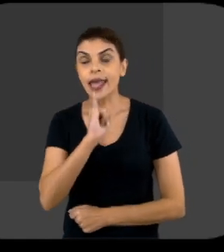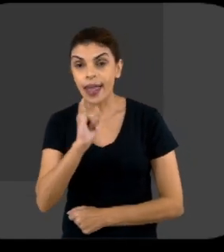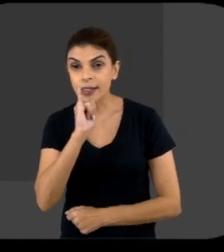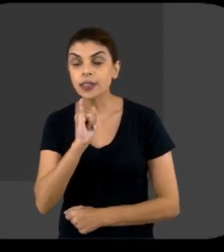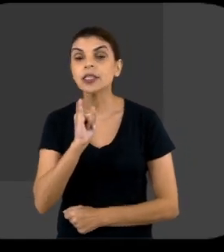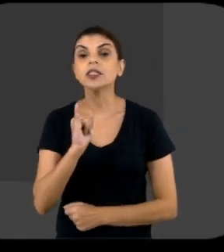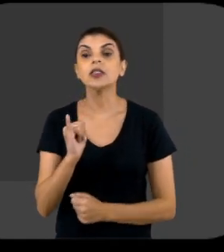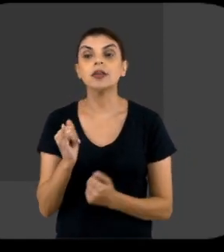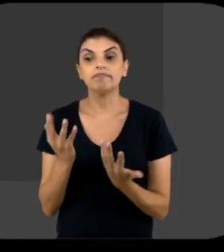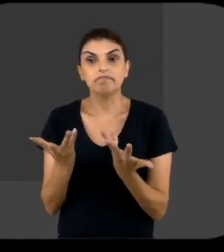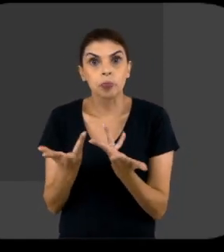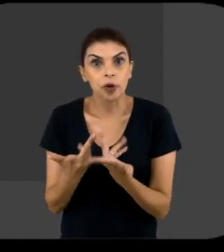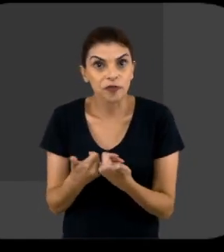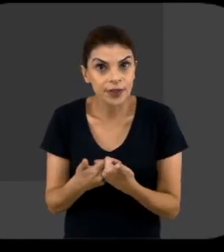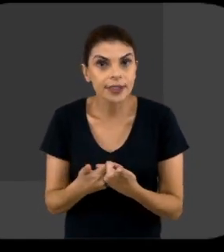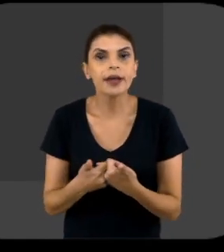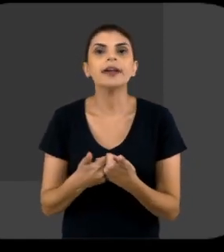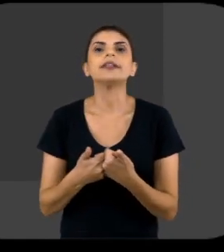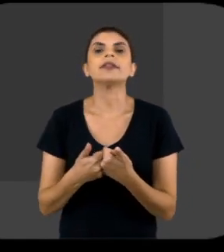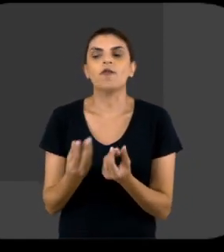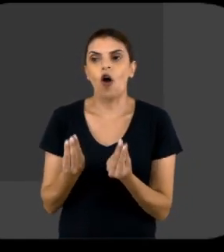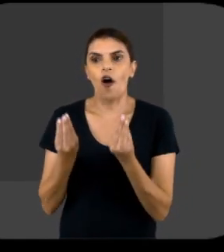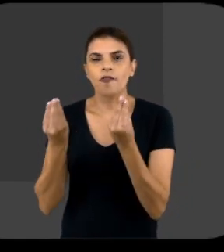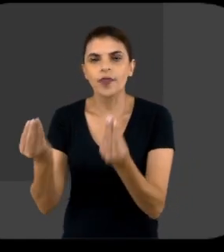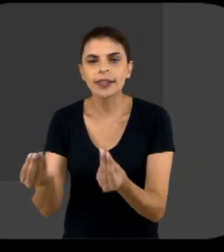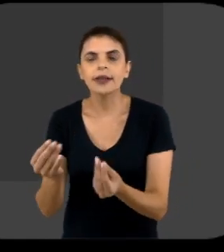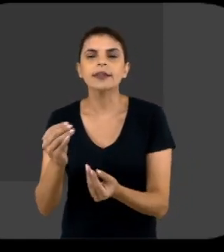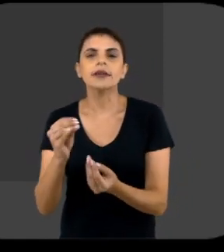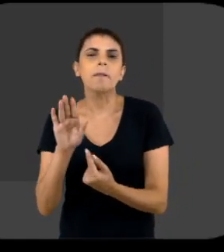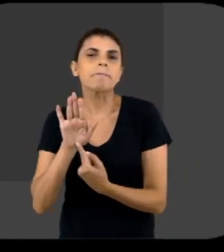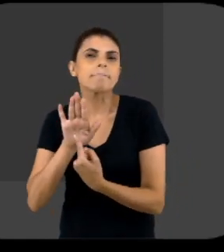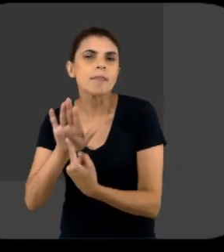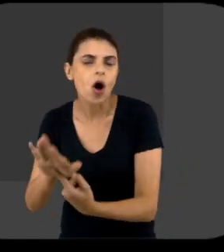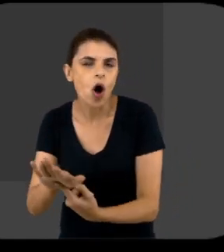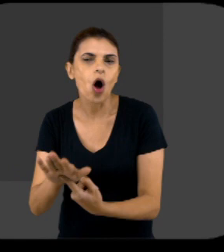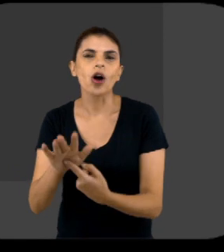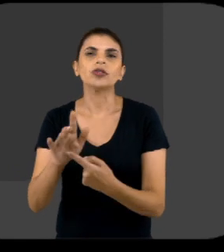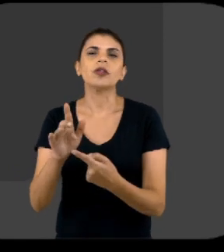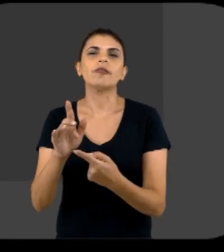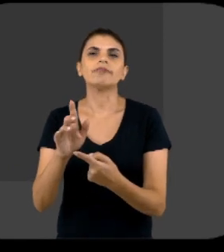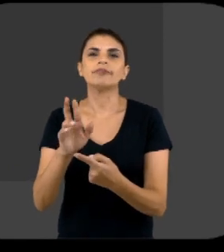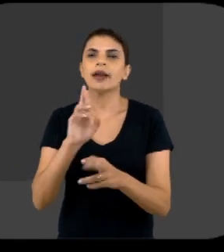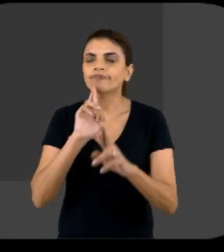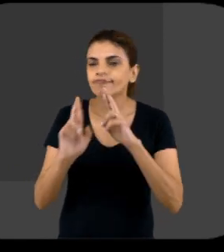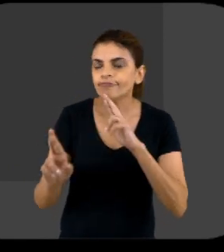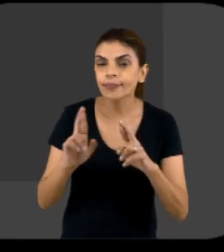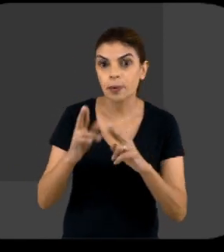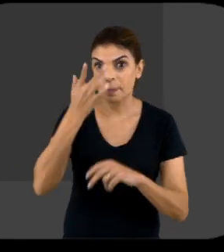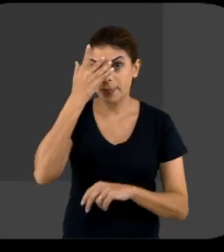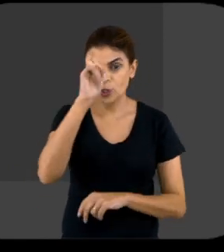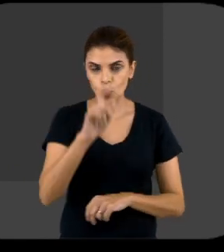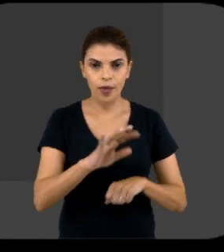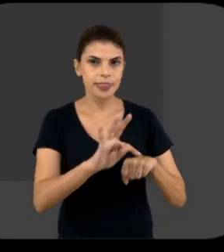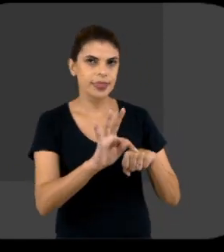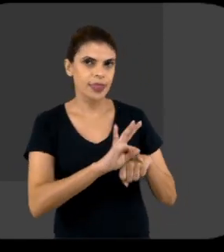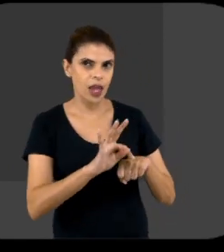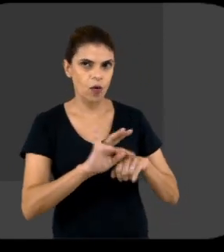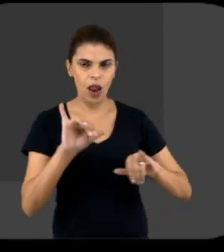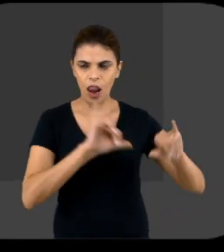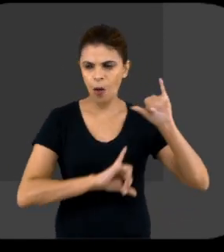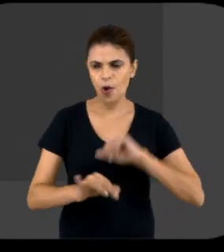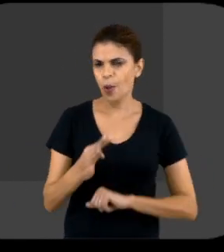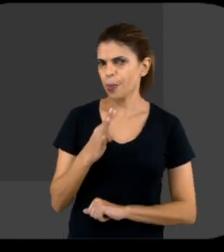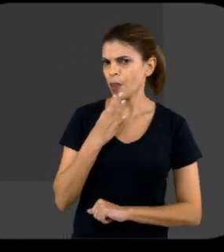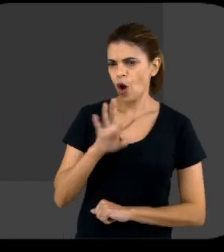são chamados de testes de proficiência, no qual você fornece amostras nas quais os técnicos de laboratório